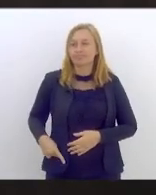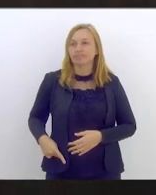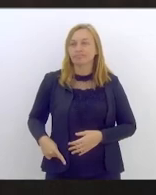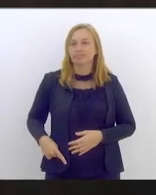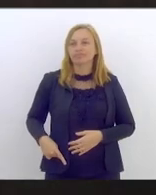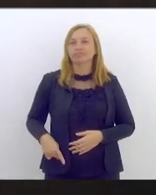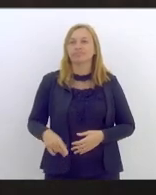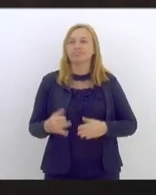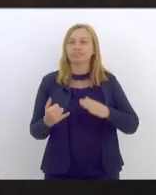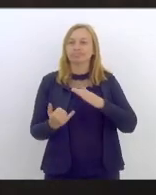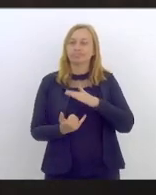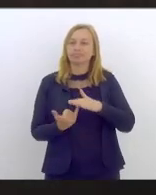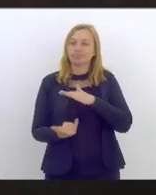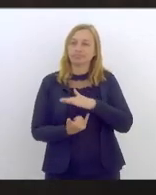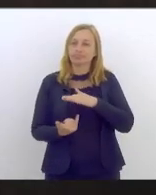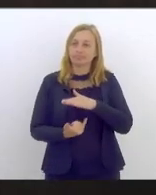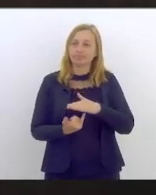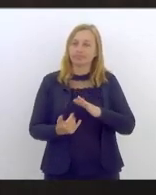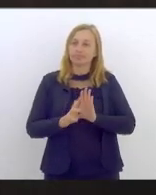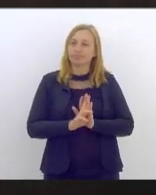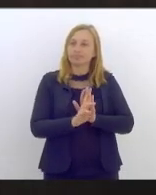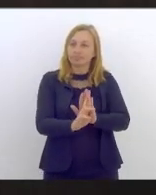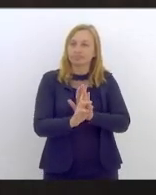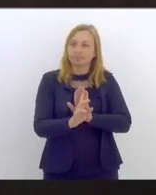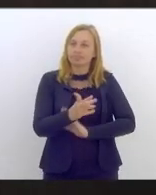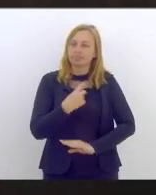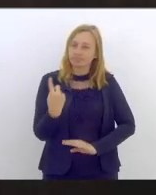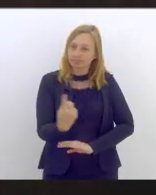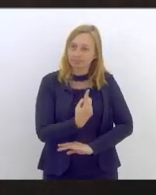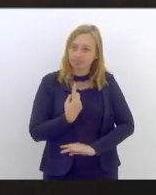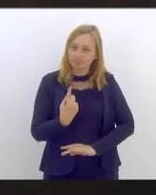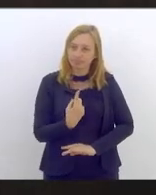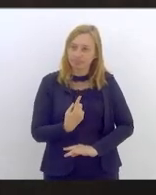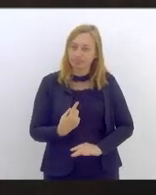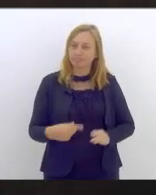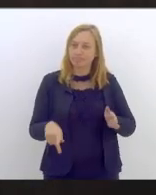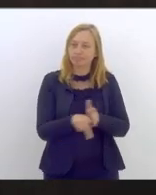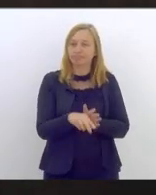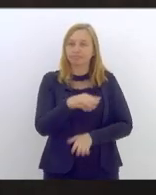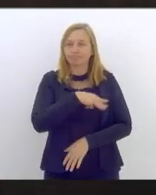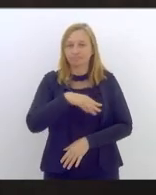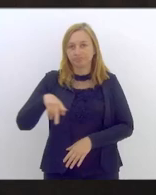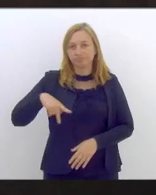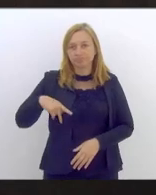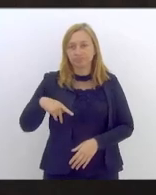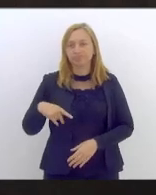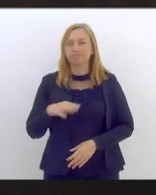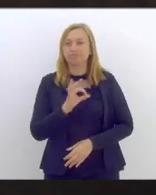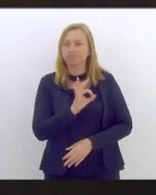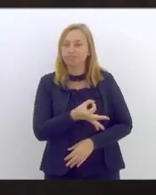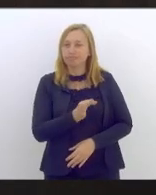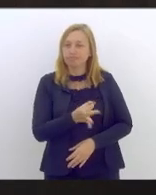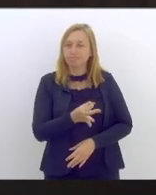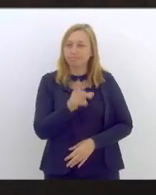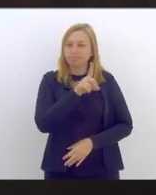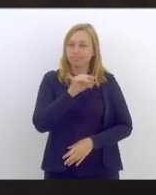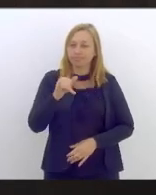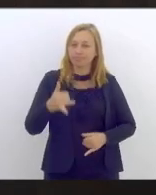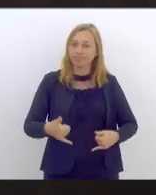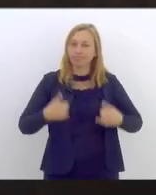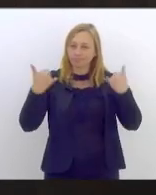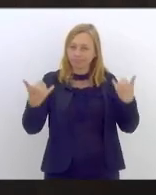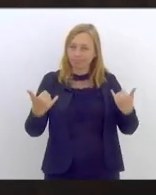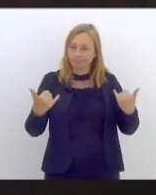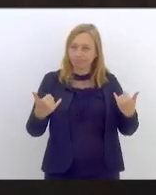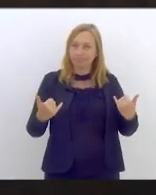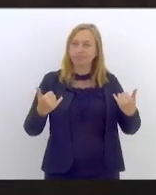classe que representa nós nós membros do Ministério Público justamente no dia do aniversário né